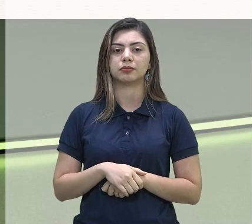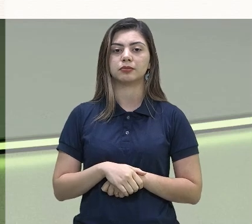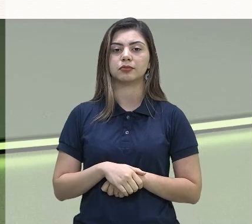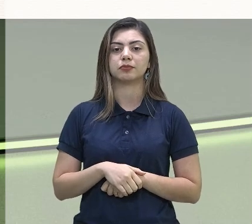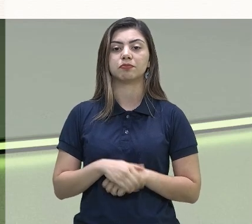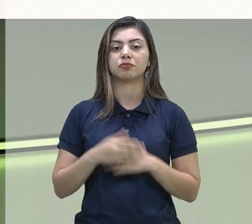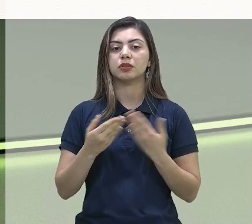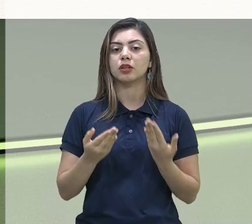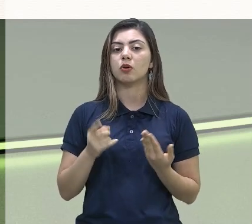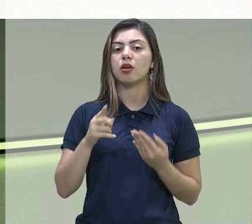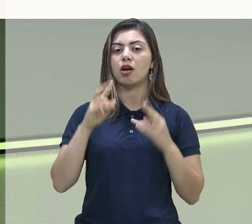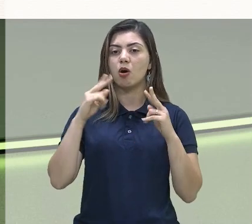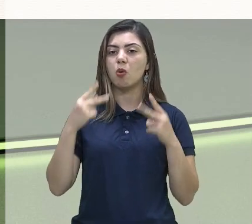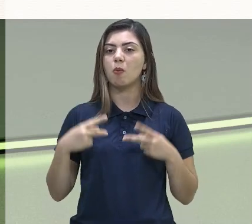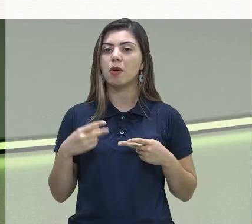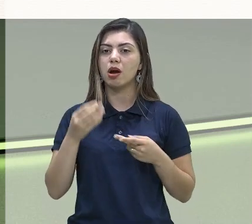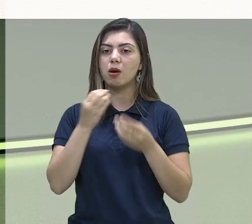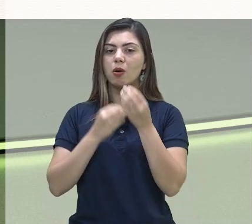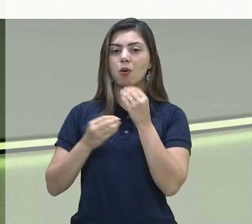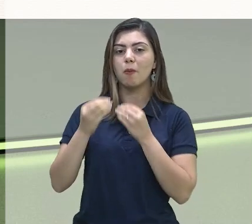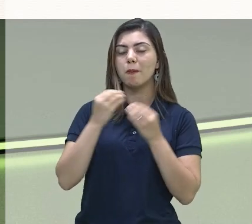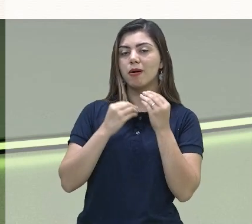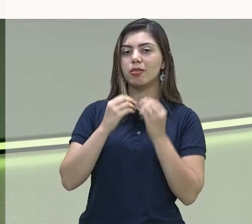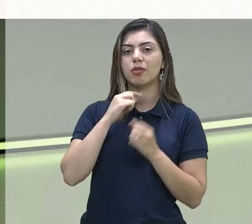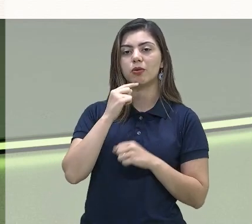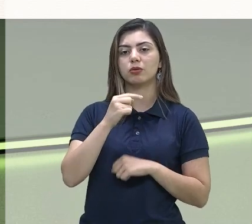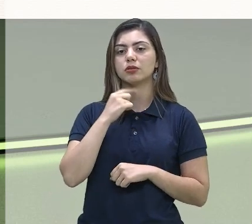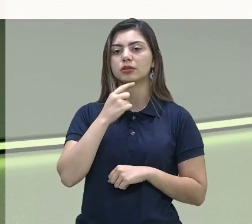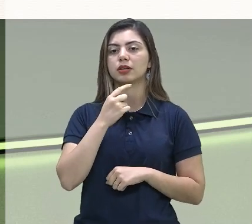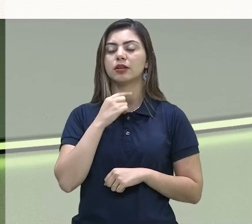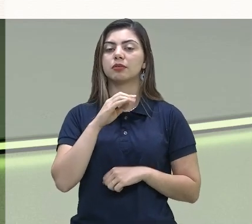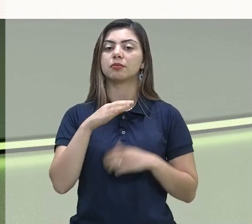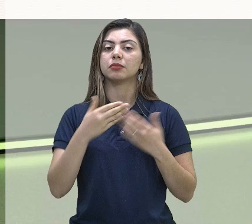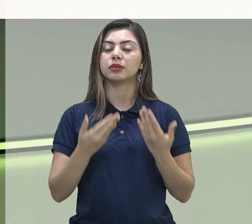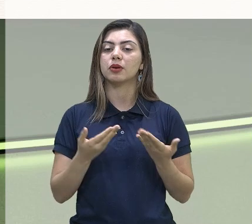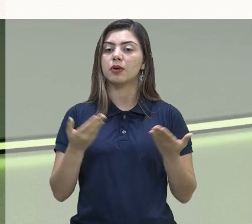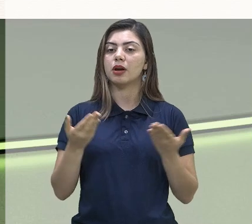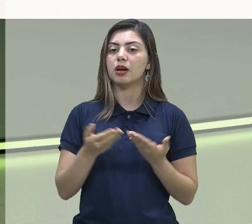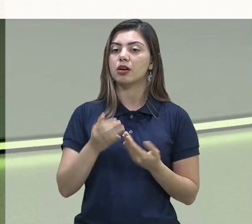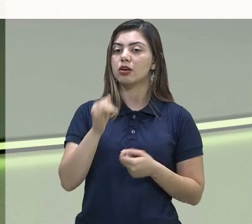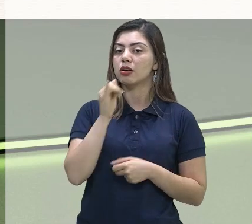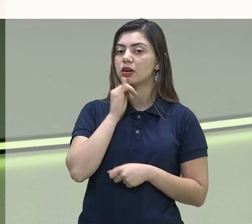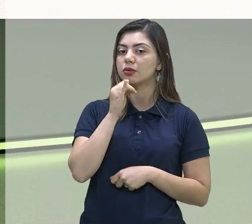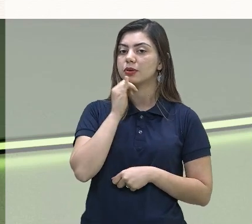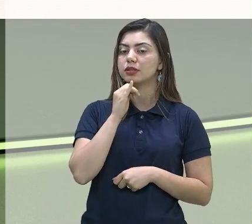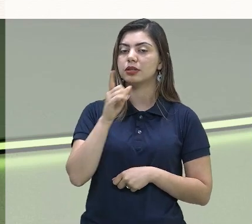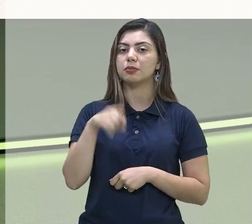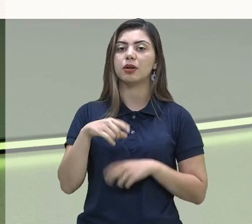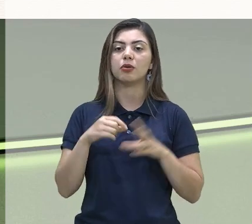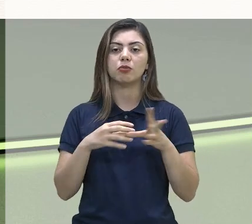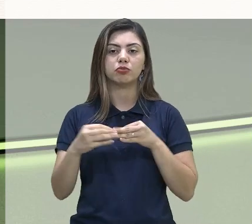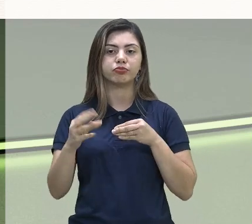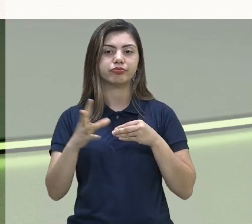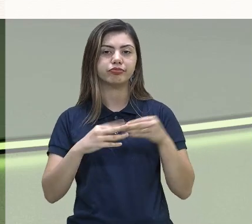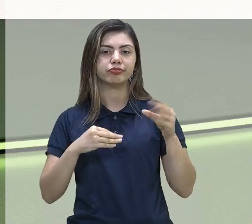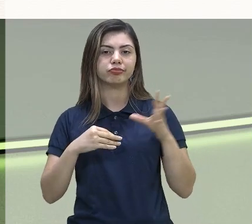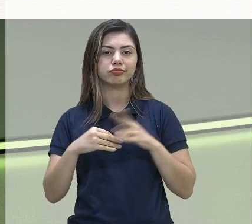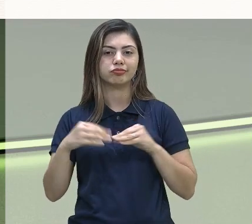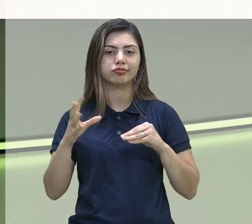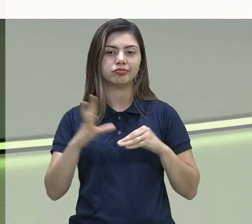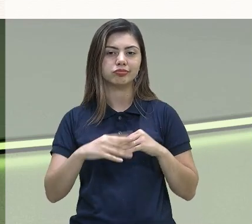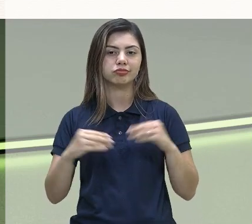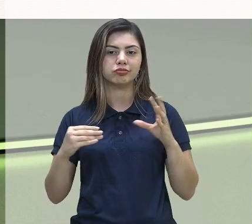é incapaz de ingerir. E aí nós temos aqui como exemplo de celulose o algodão e